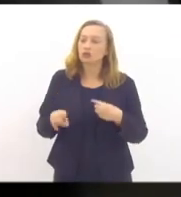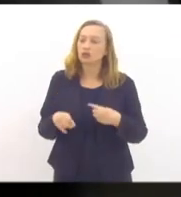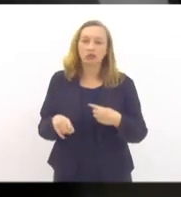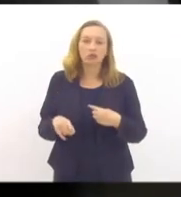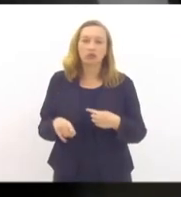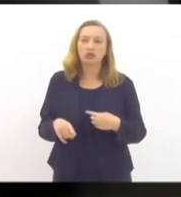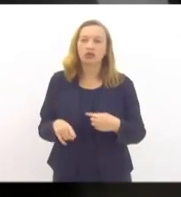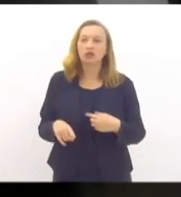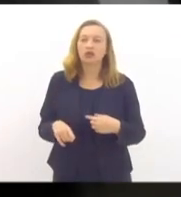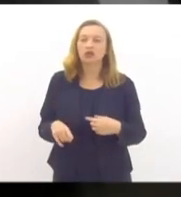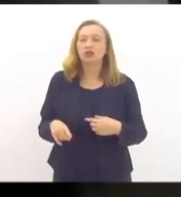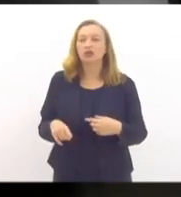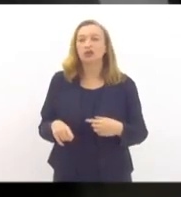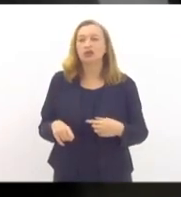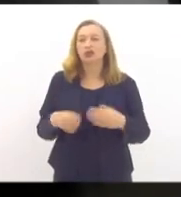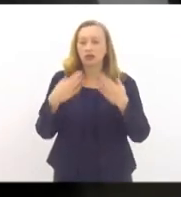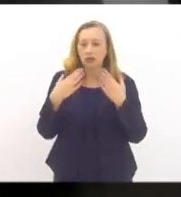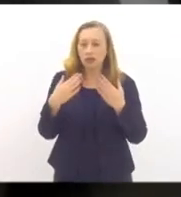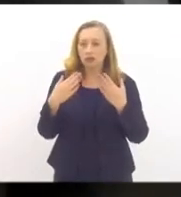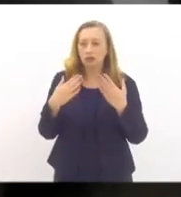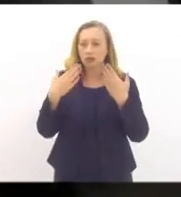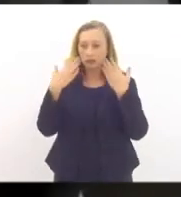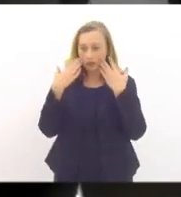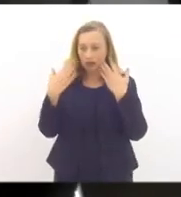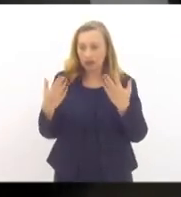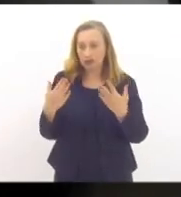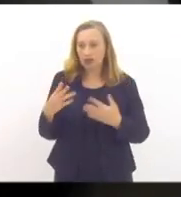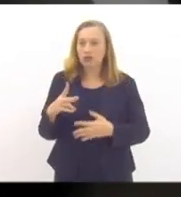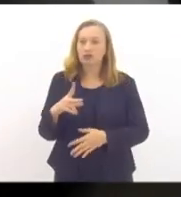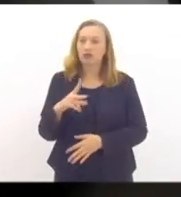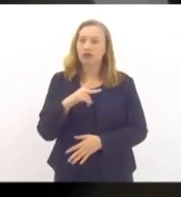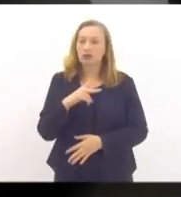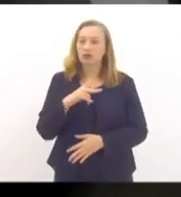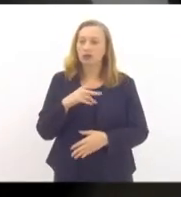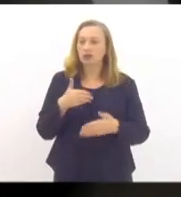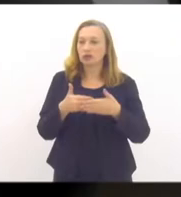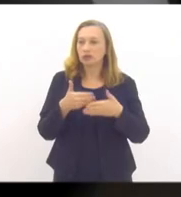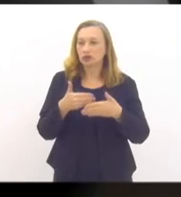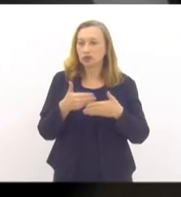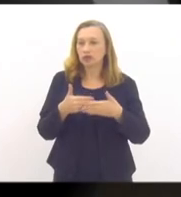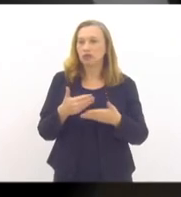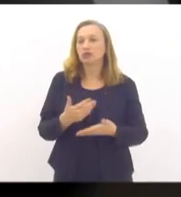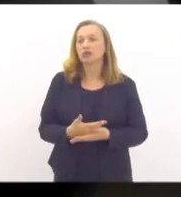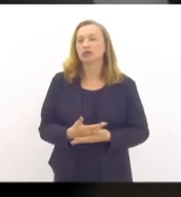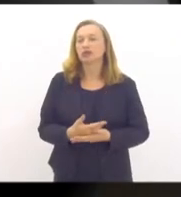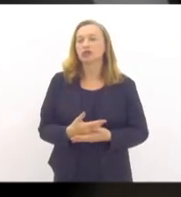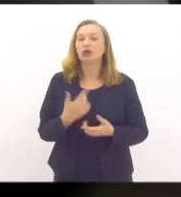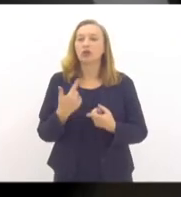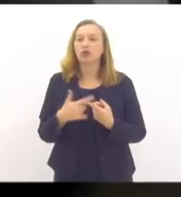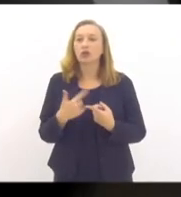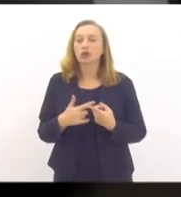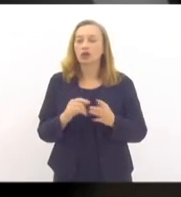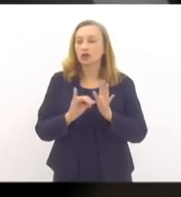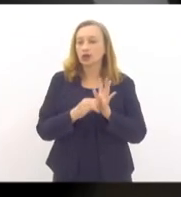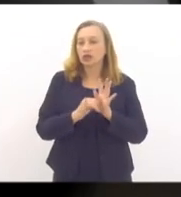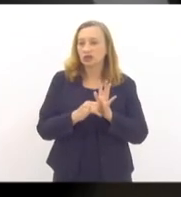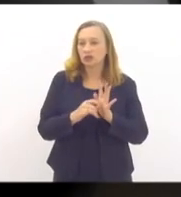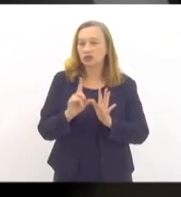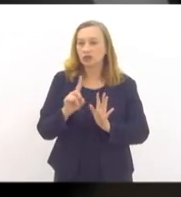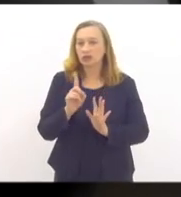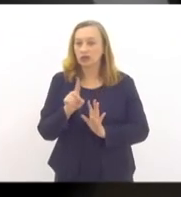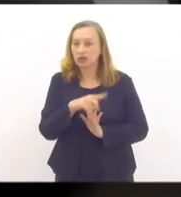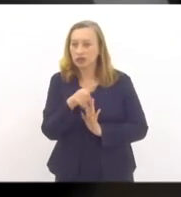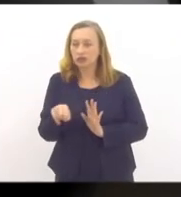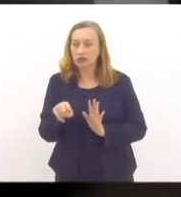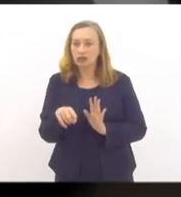relação a tentativas de apresentação pessoal e aproximações, né? Porque, assim como o edital não veda